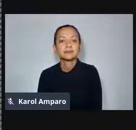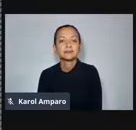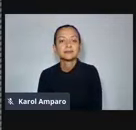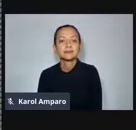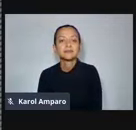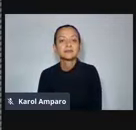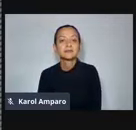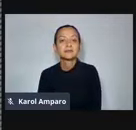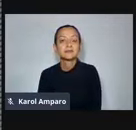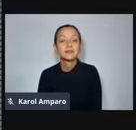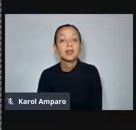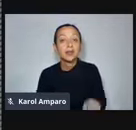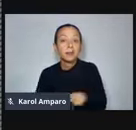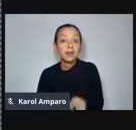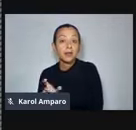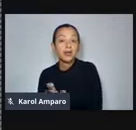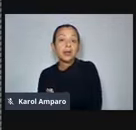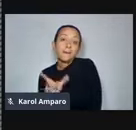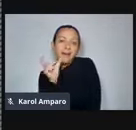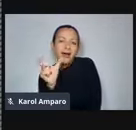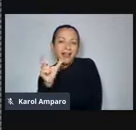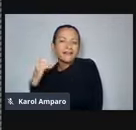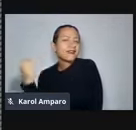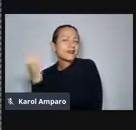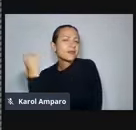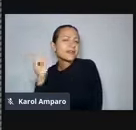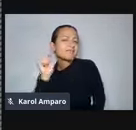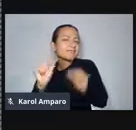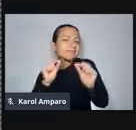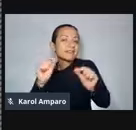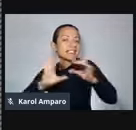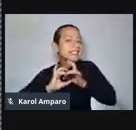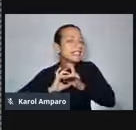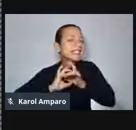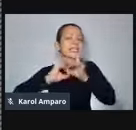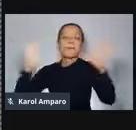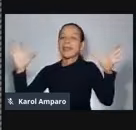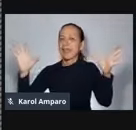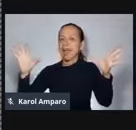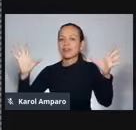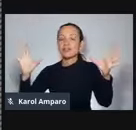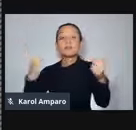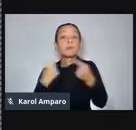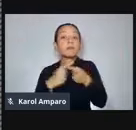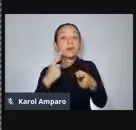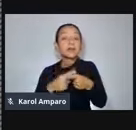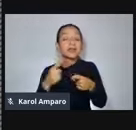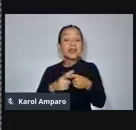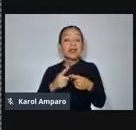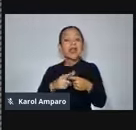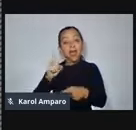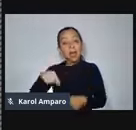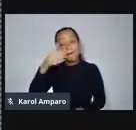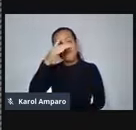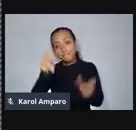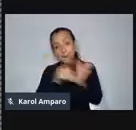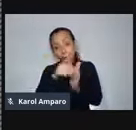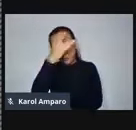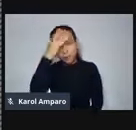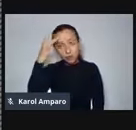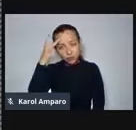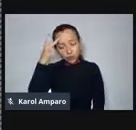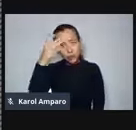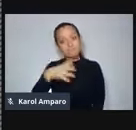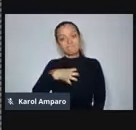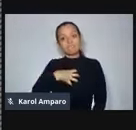Temos uma palavra muito importante, que é a liberdade, que é, em geral, a condição daquele que é livre,